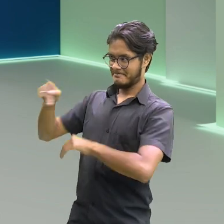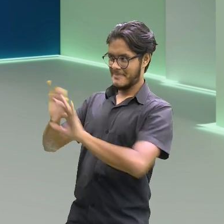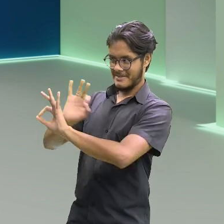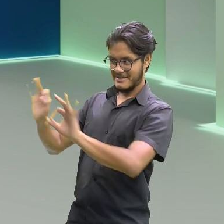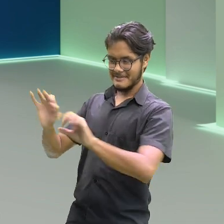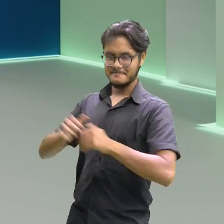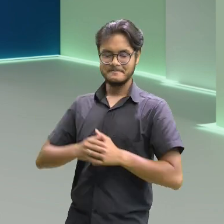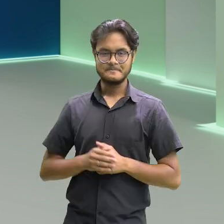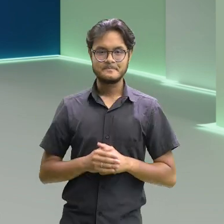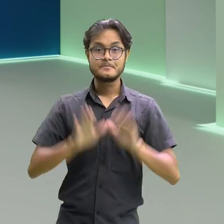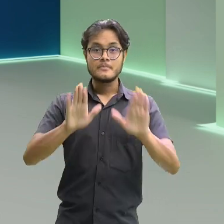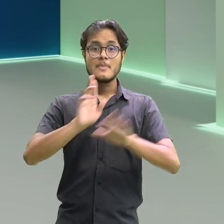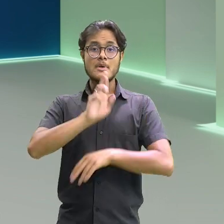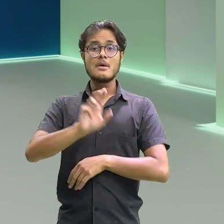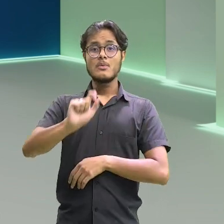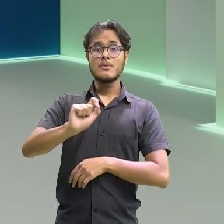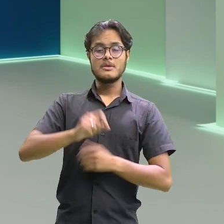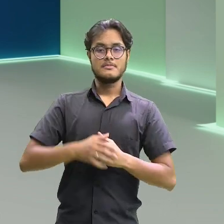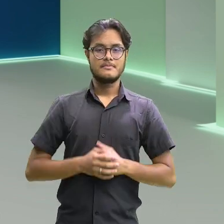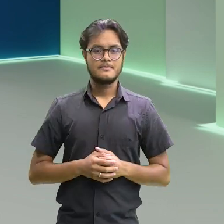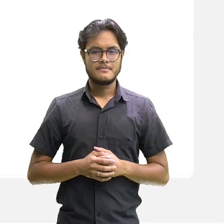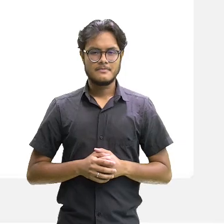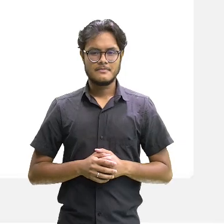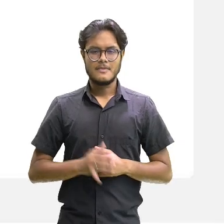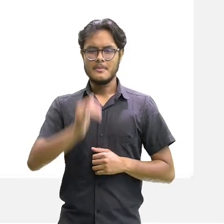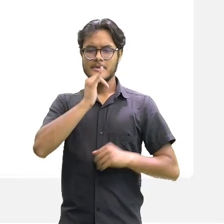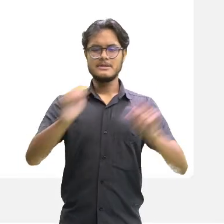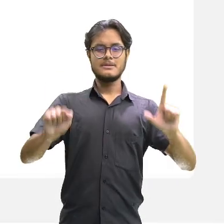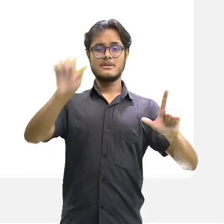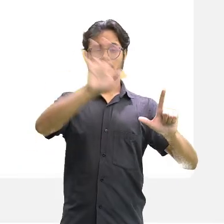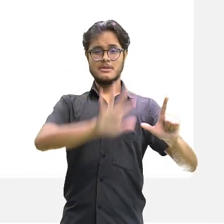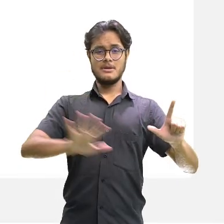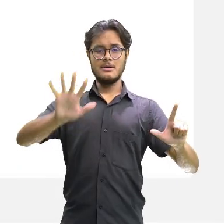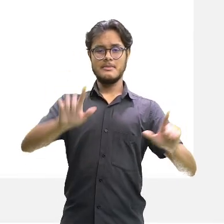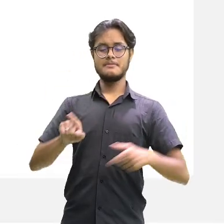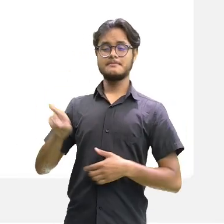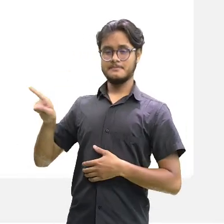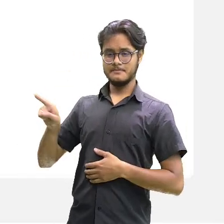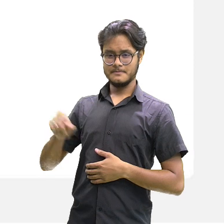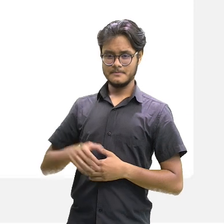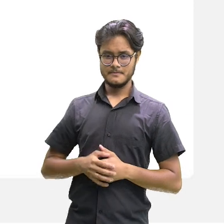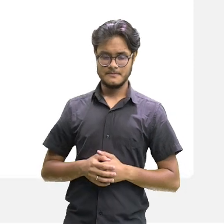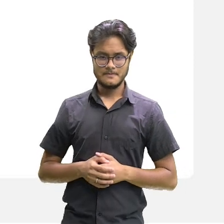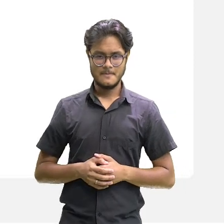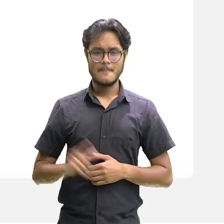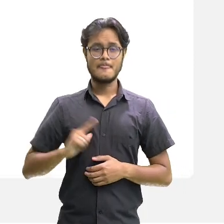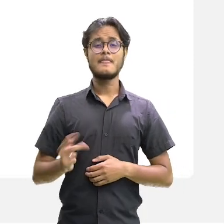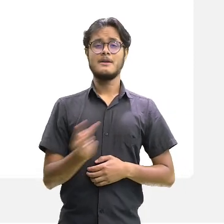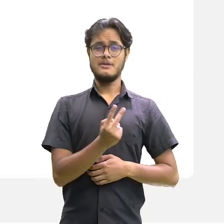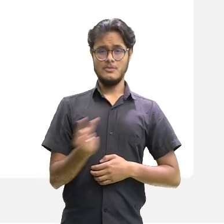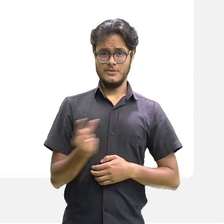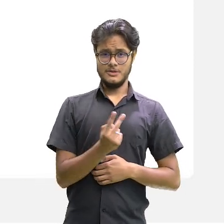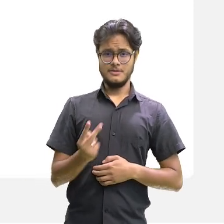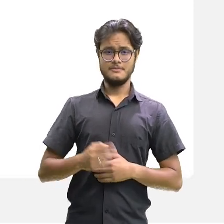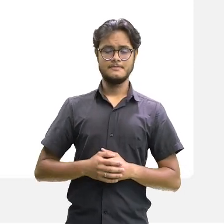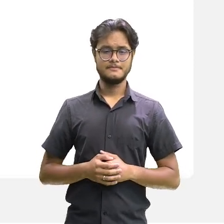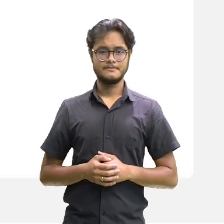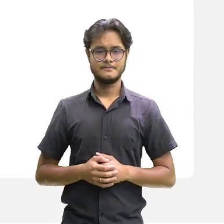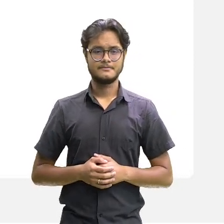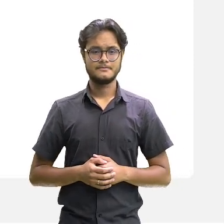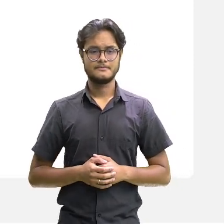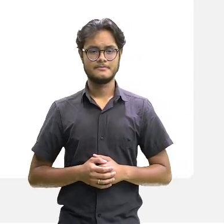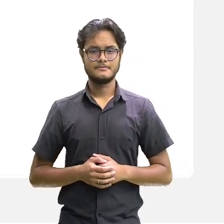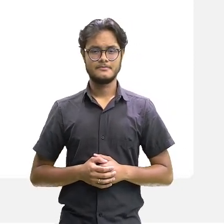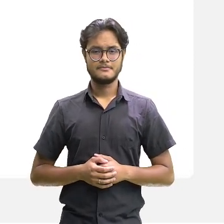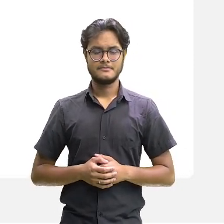vamos à resposta. Gente, olha aqui essa imagem que eu trouxe para vocês. A gente tem dois modelos aí, ó. O primeiro,